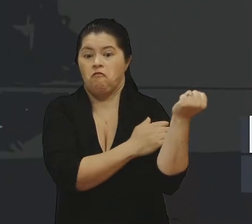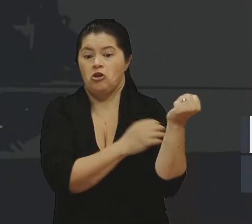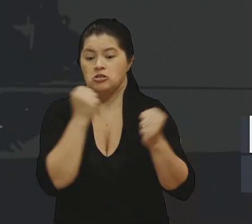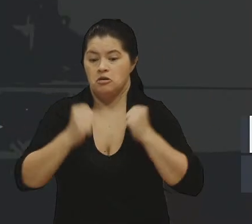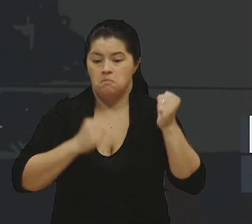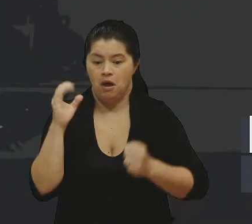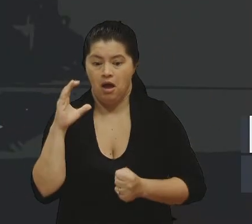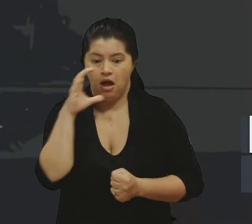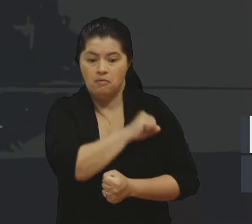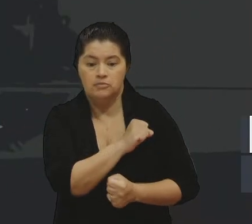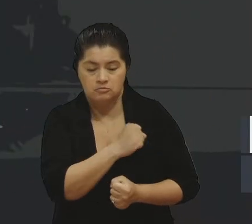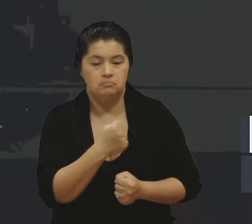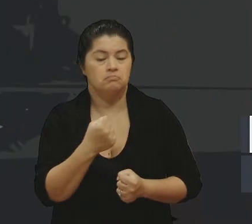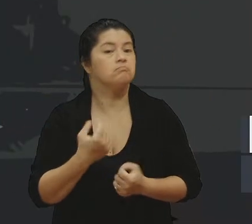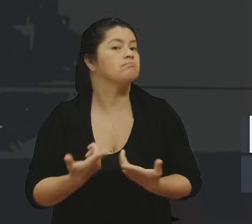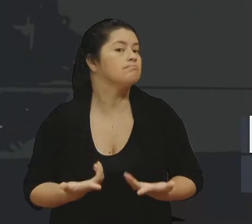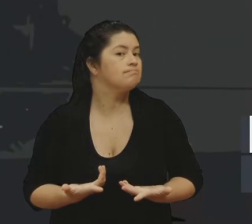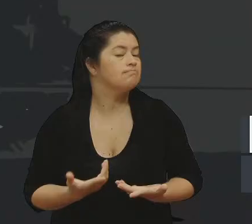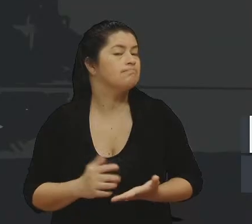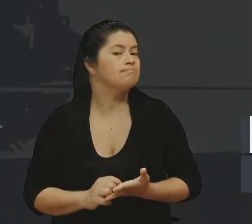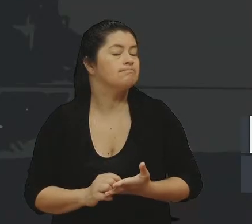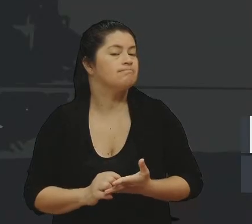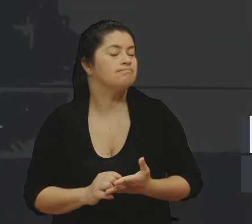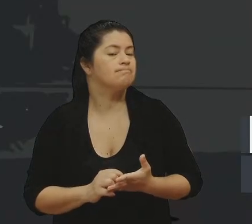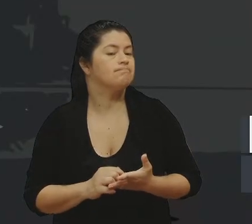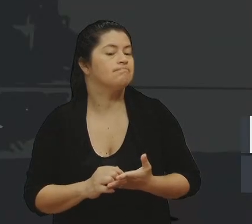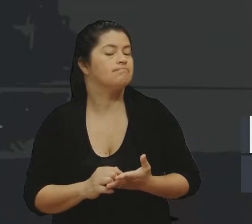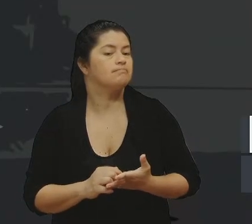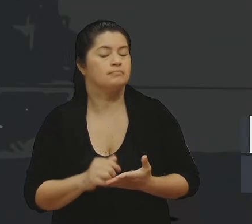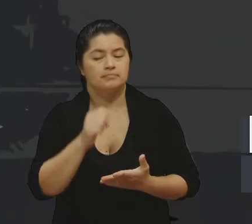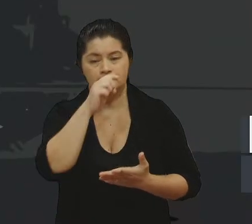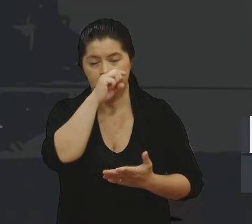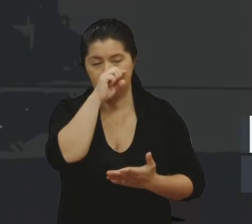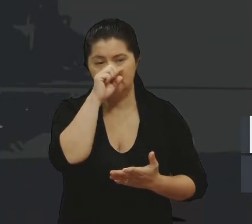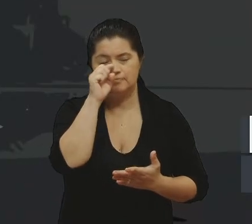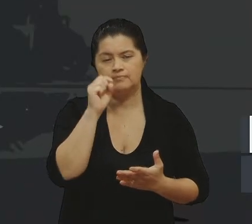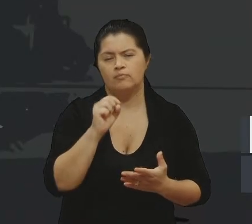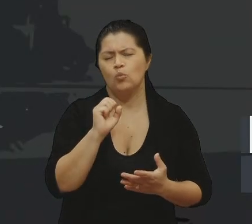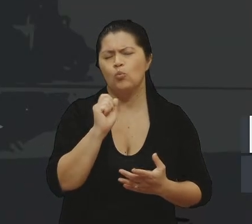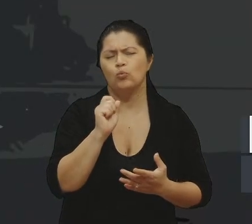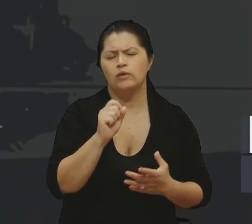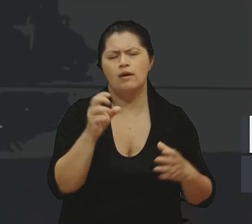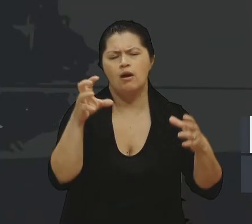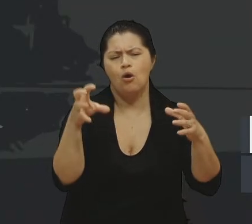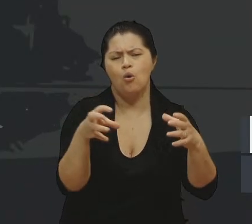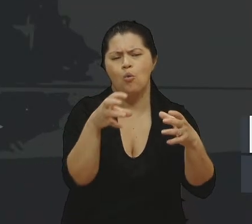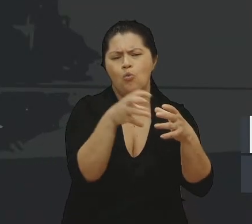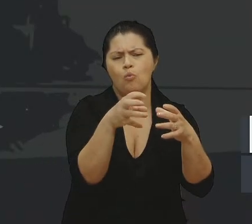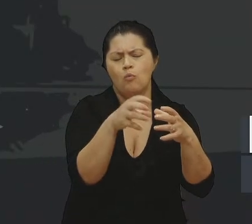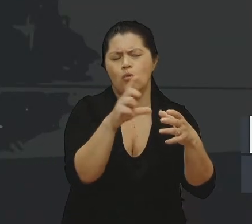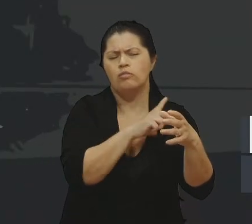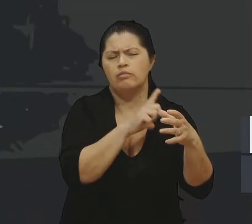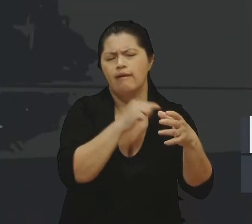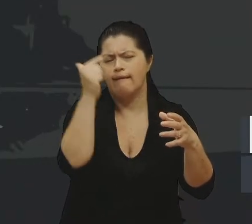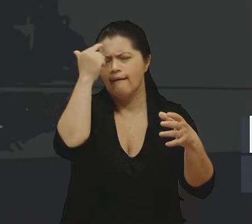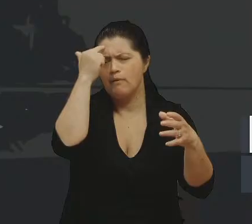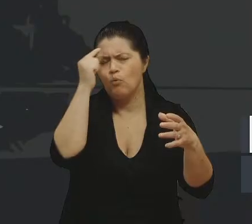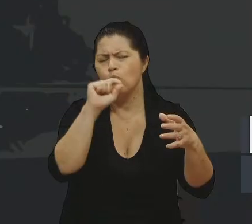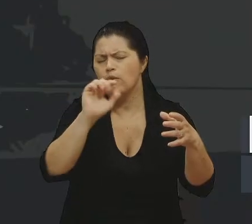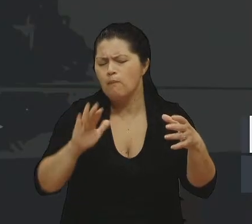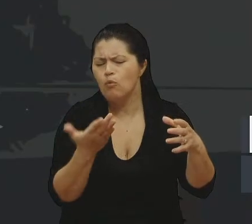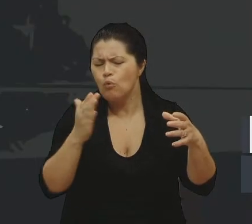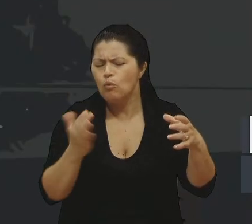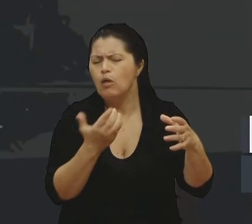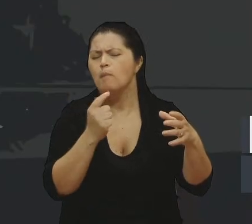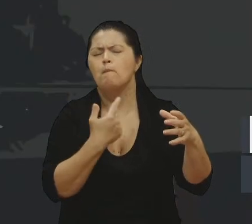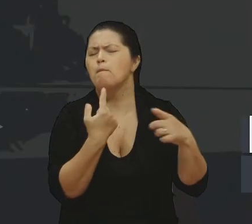rápido. Então, esse é um nicho. Agora, o que as pessoas que estão dentro do nicho têm na cabeça? O que motiva ela? Por que ela vai